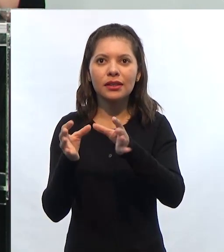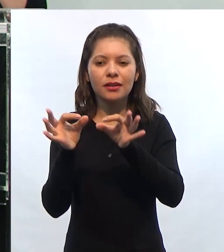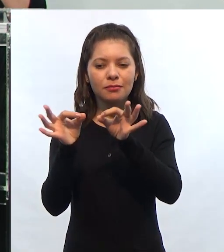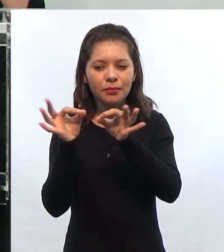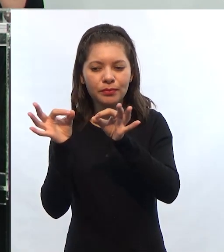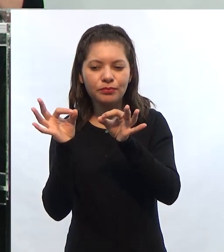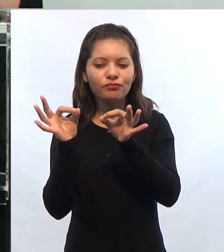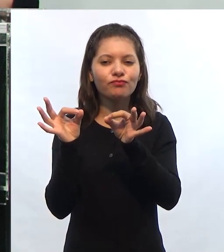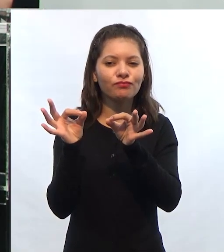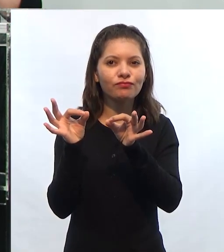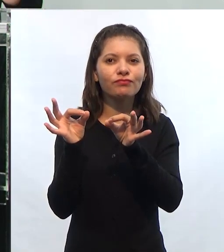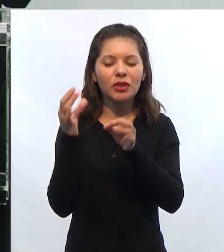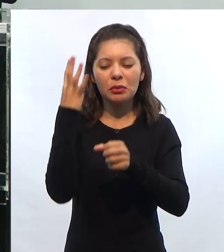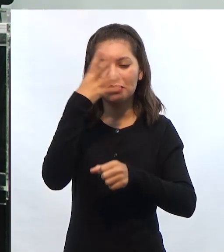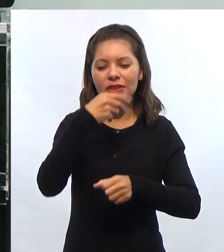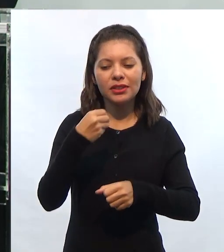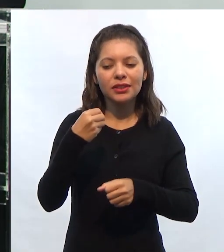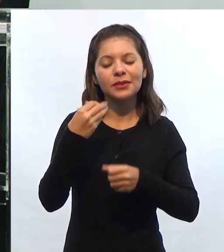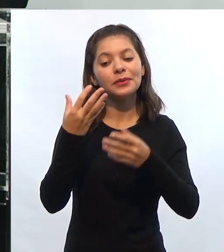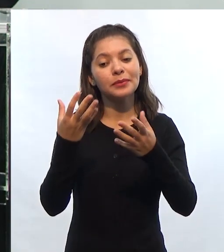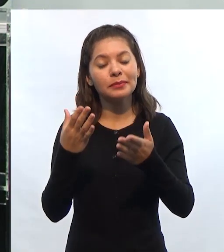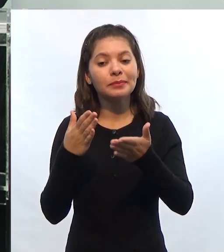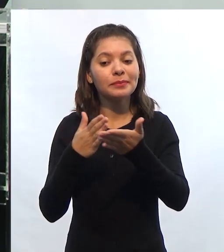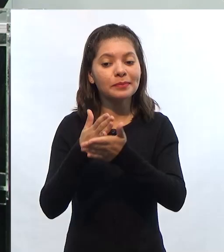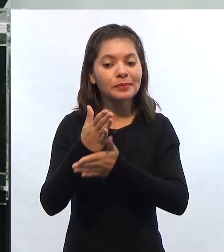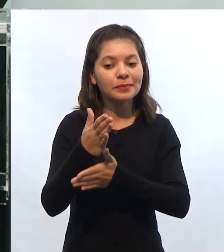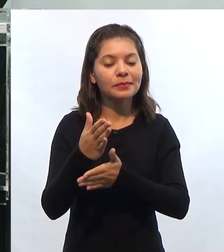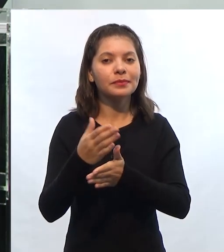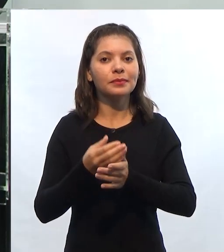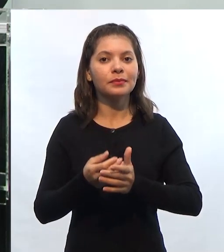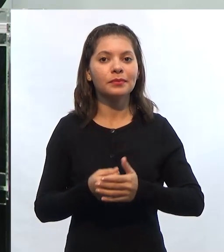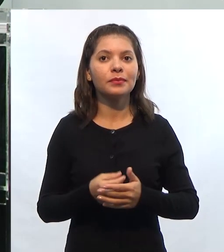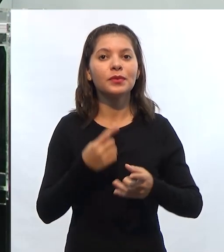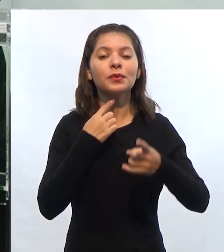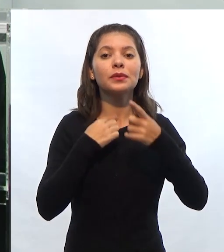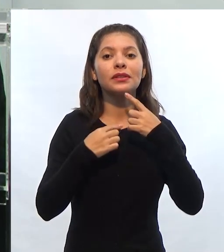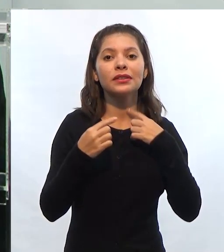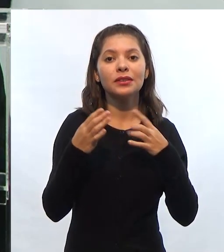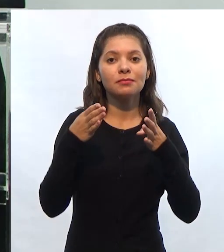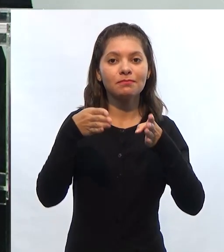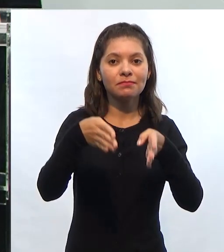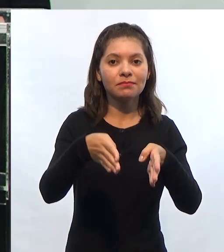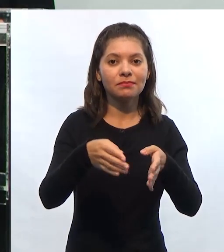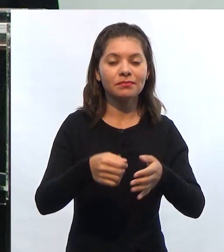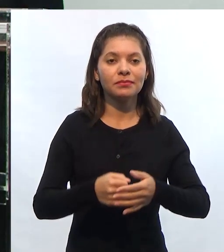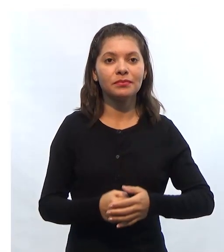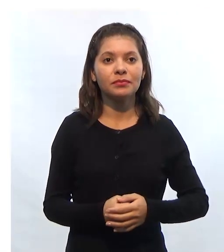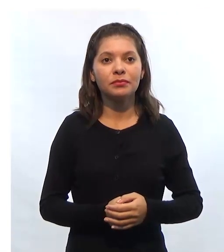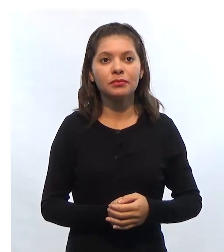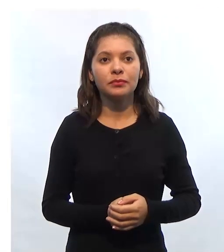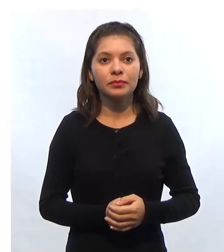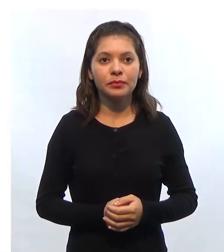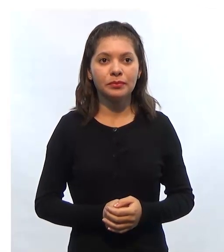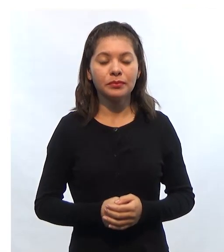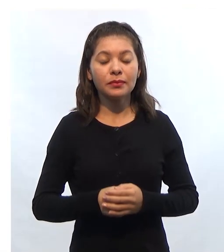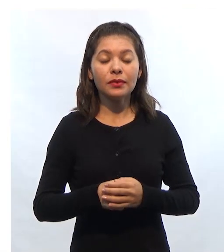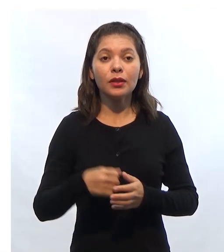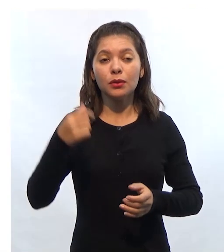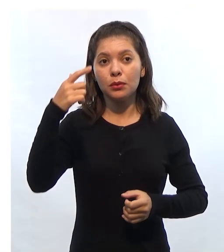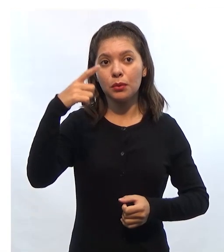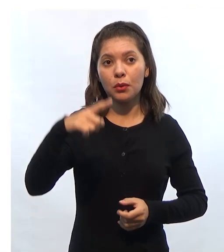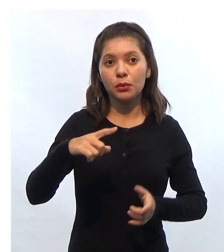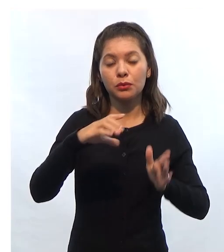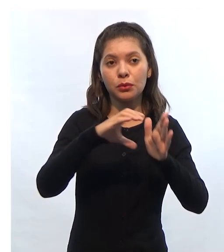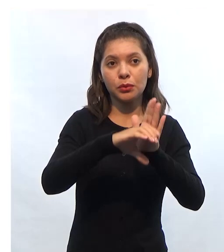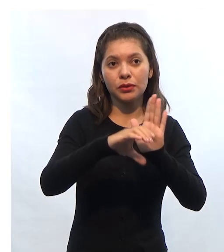algo mais sofisticado, mais segmentado, mais de acordo assim, com um desejo específico. E aí